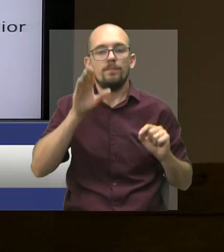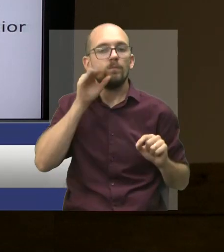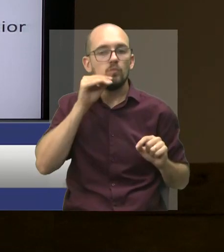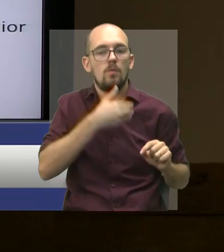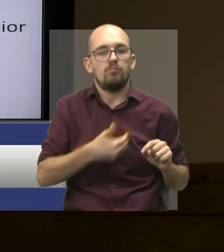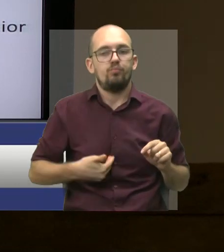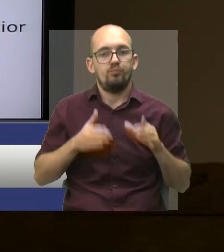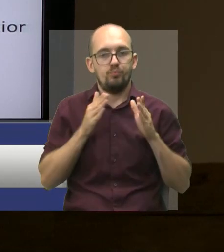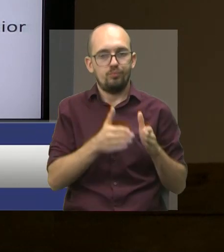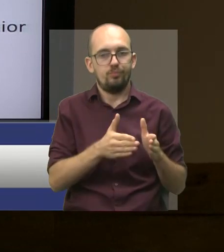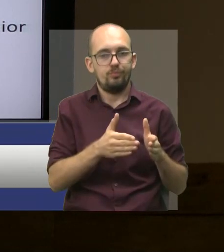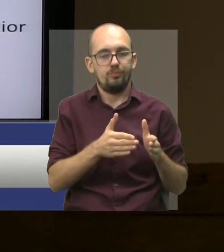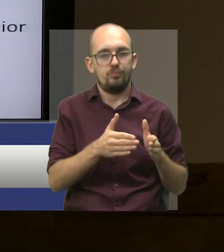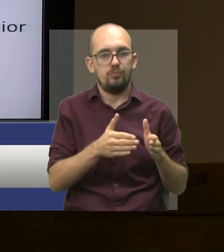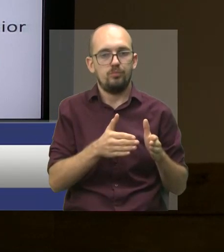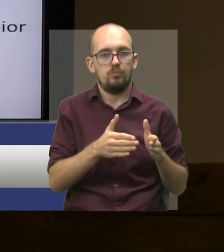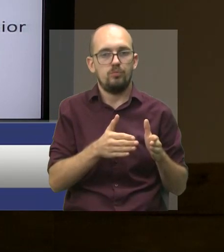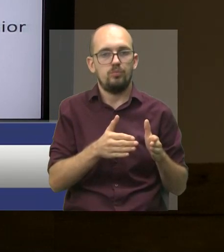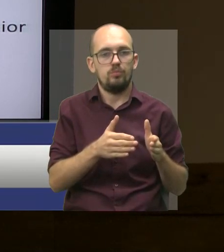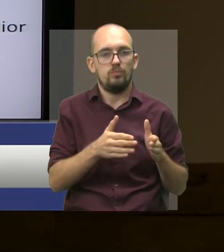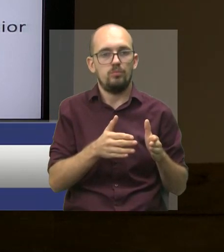públicos.